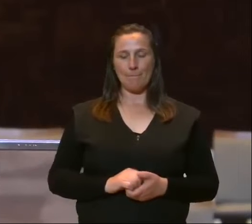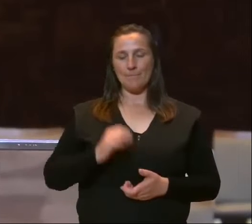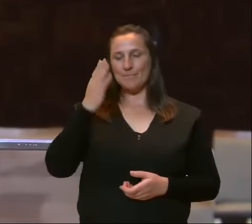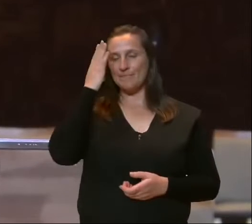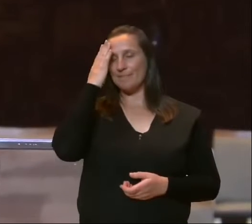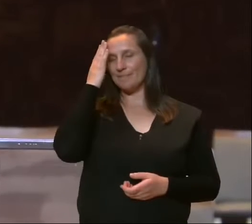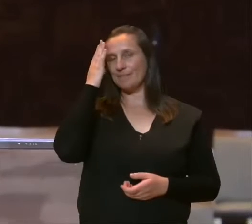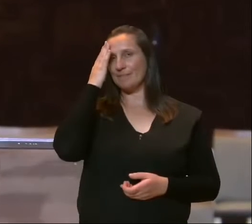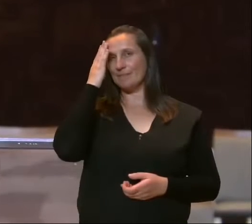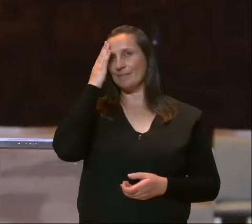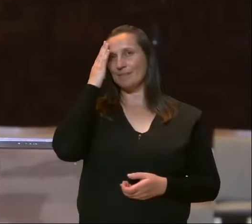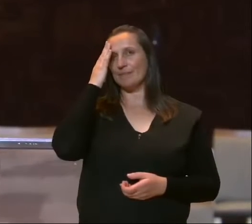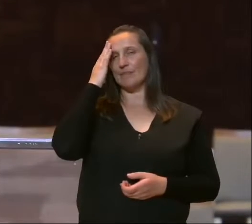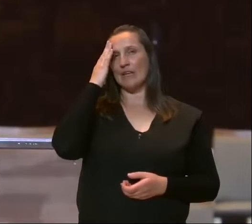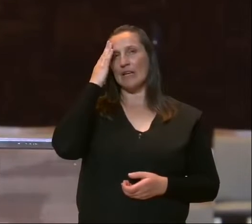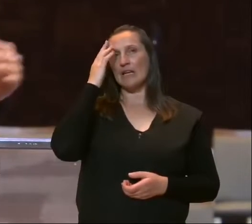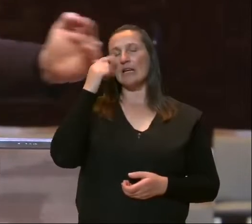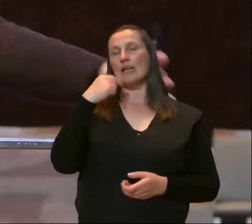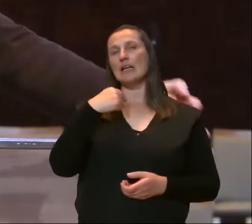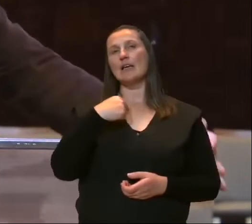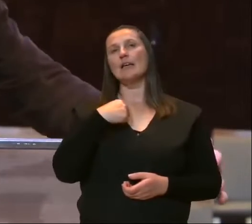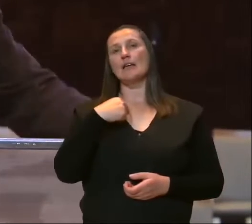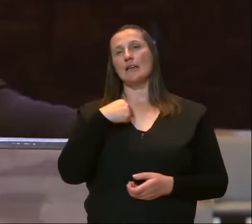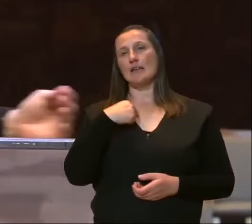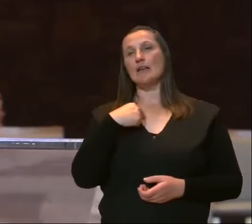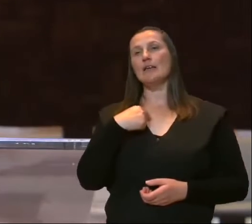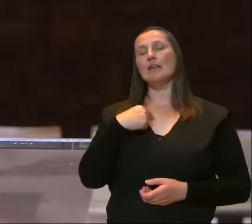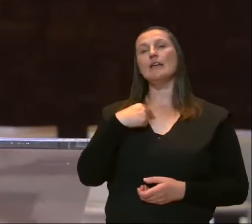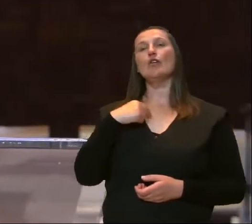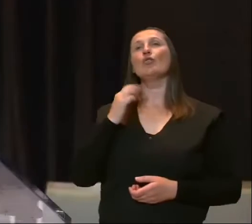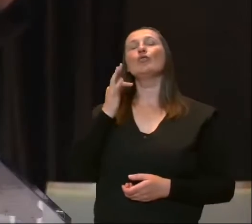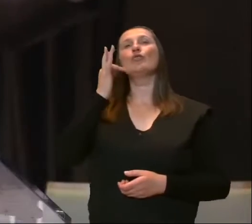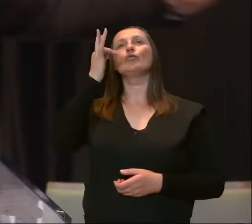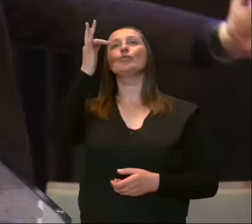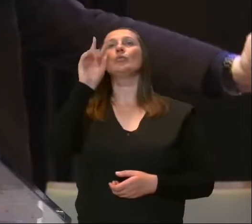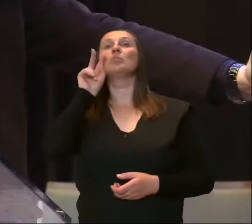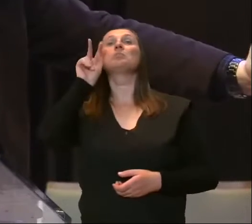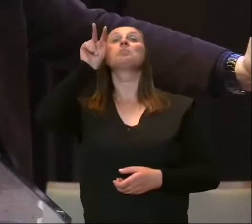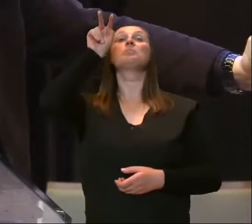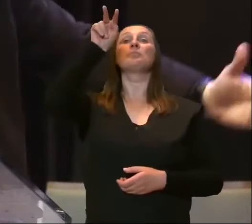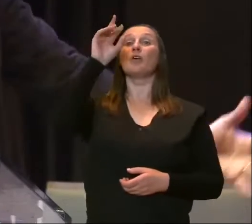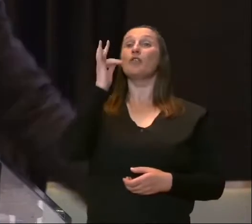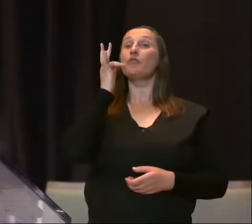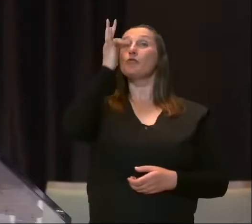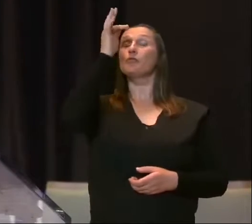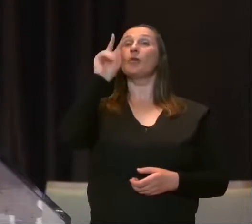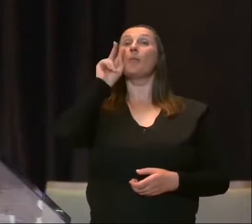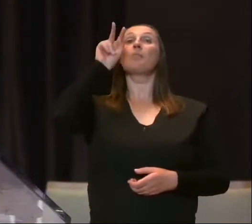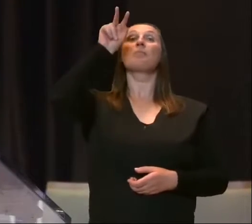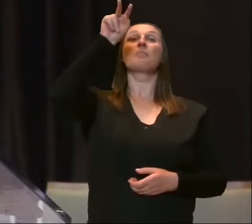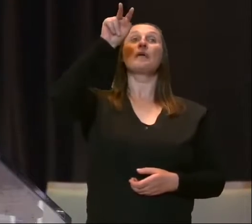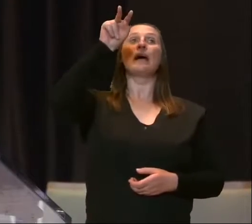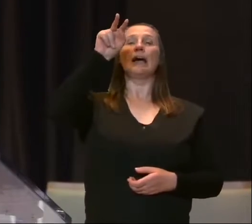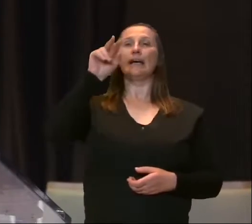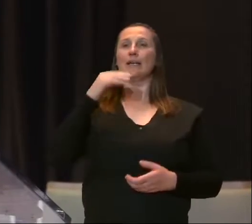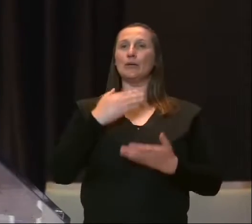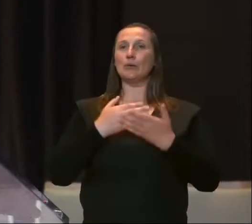Sabe, esses dias eu estava projetando o futuro. Comecei a olhar para frente. Aí comecei a ficar